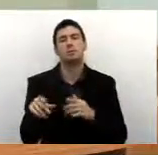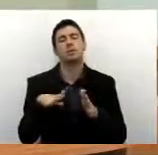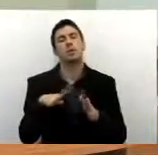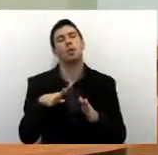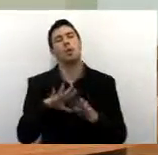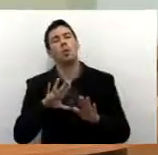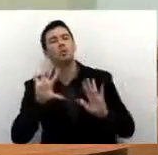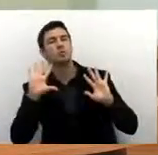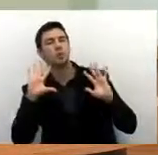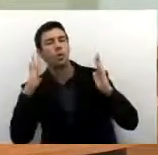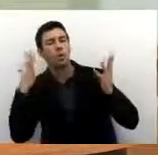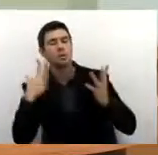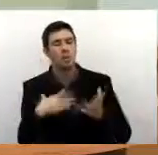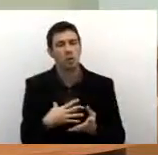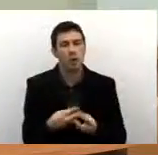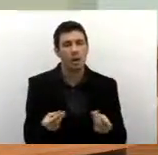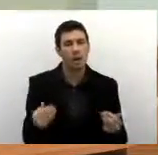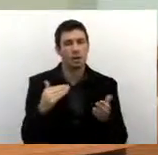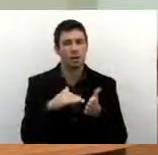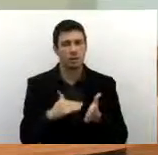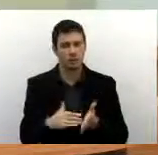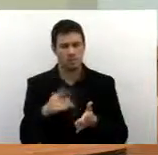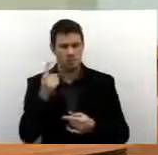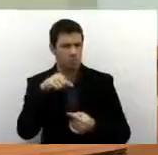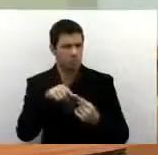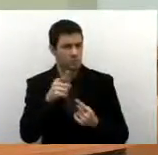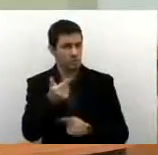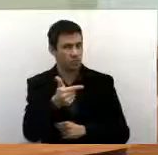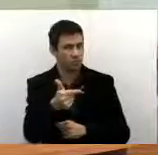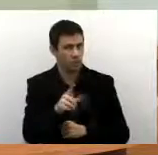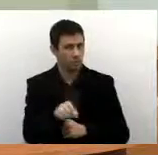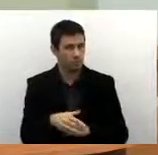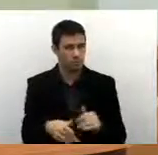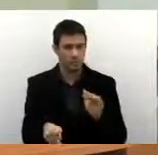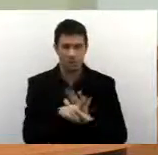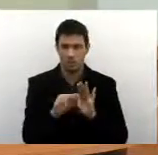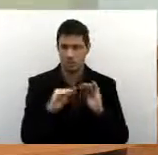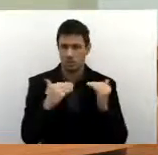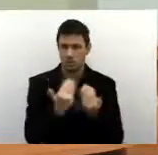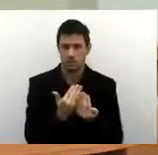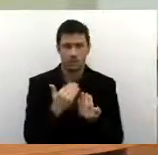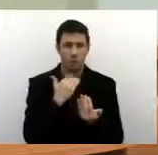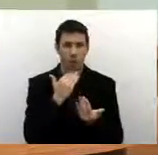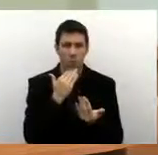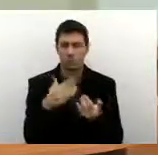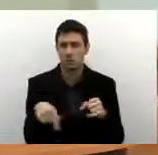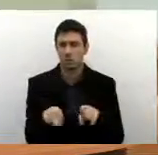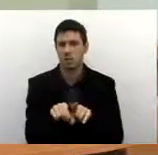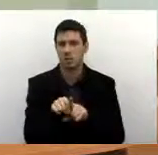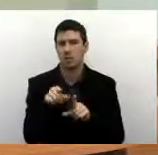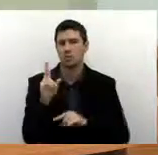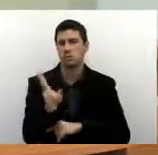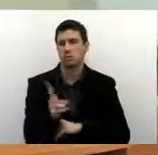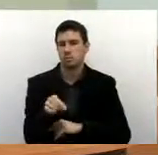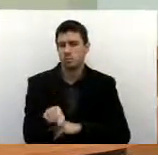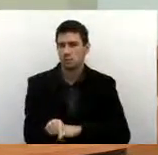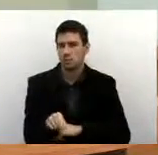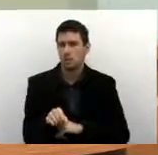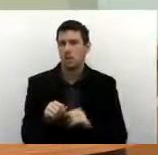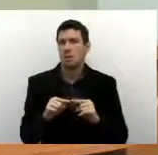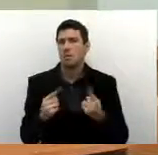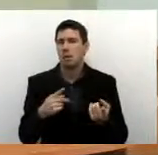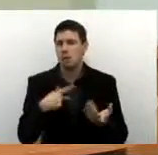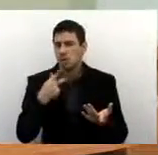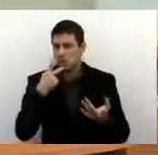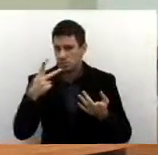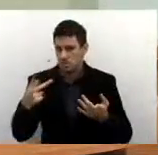situação delicada o senhor secretário. Esse não é o objetivo. Esse não é o objetivo da casa e nem pode ser dessa forma. Mas dizer